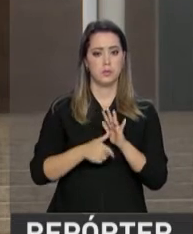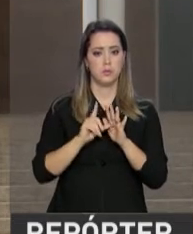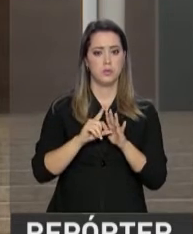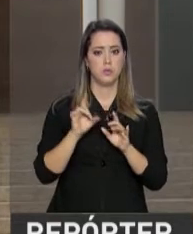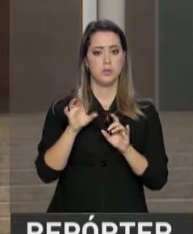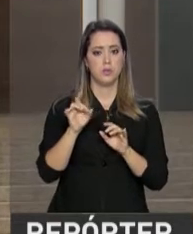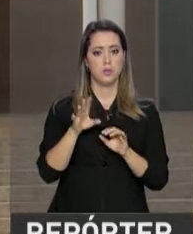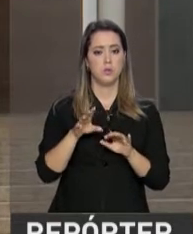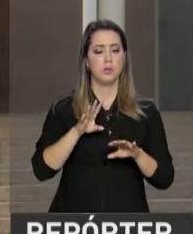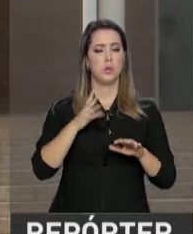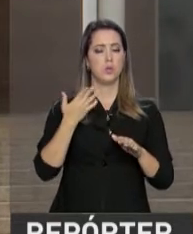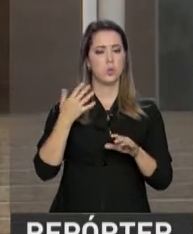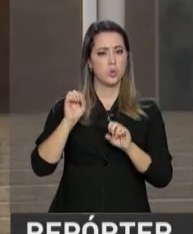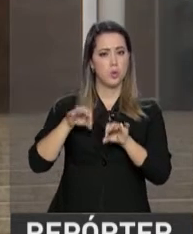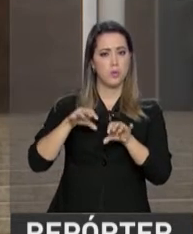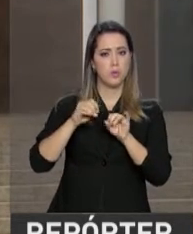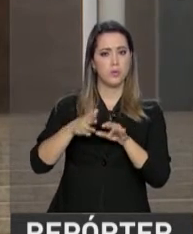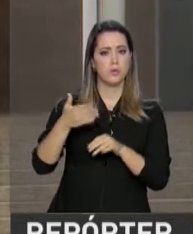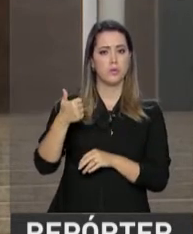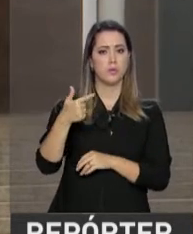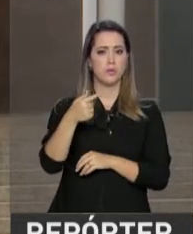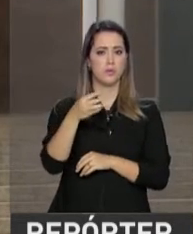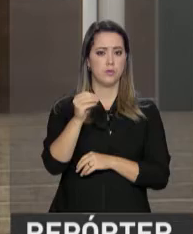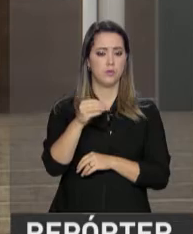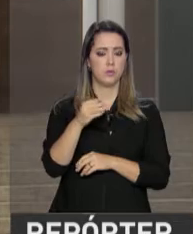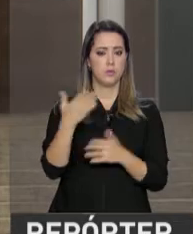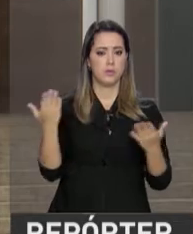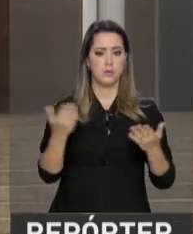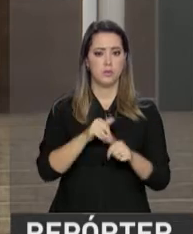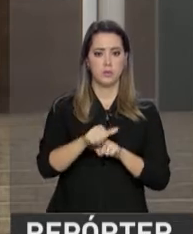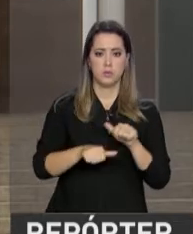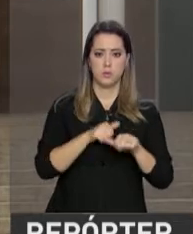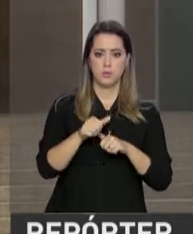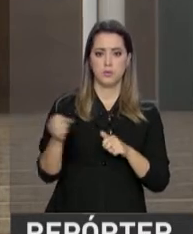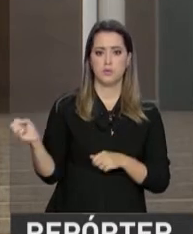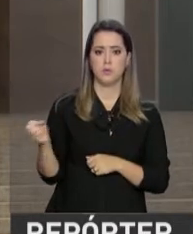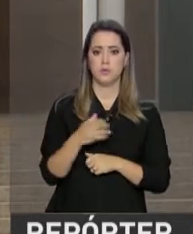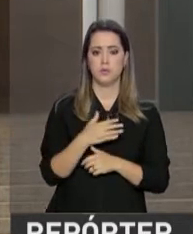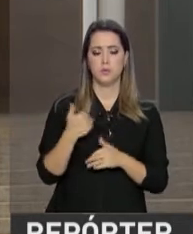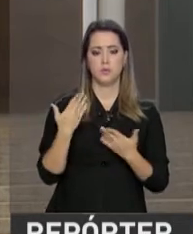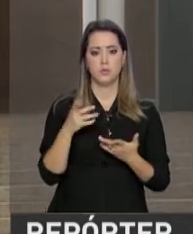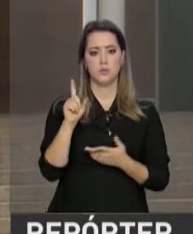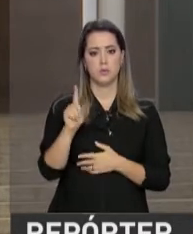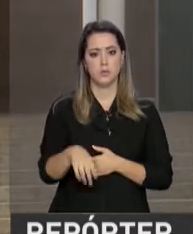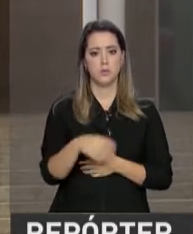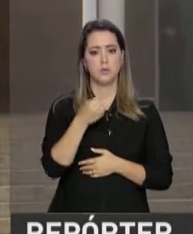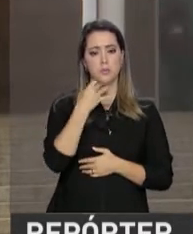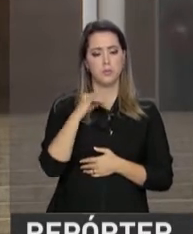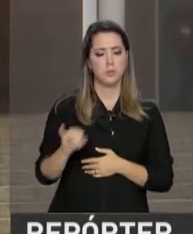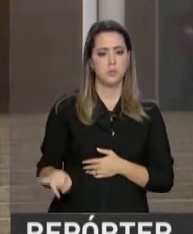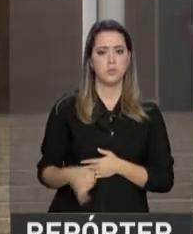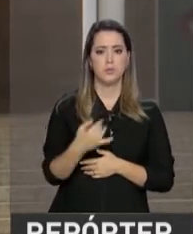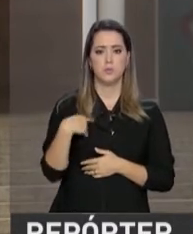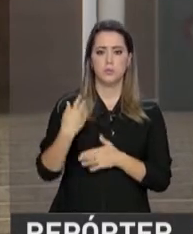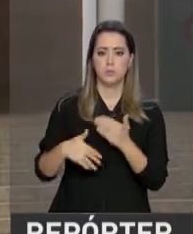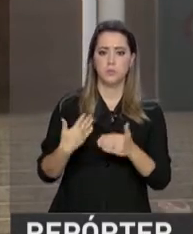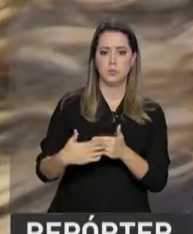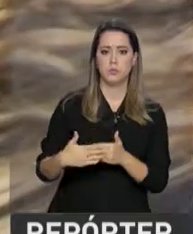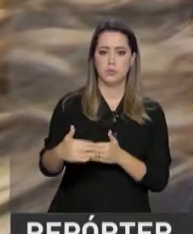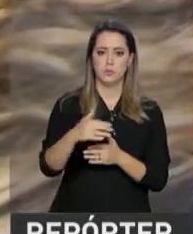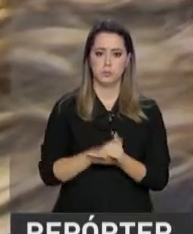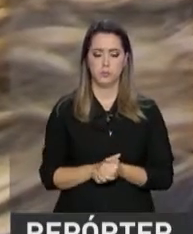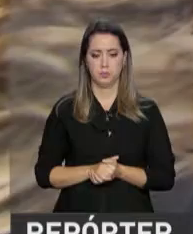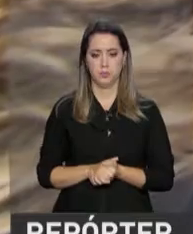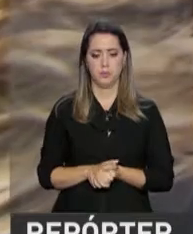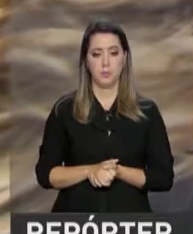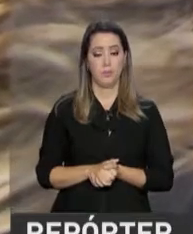basicamente na educação do da década de 70 e agora problema disse uma coisa nova sasha que vai ser uma grande oportunidade de a gente já o site